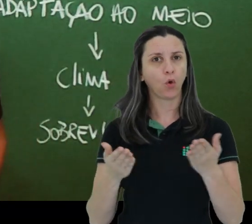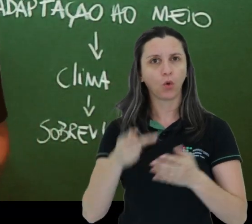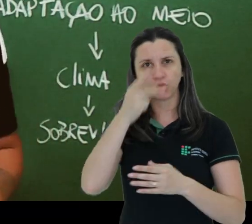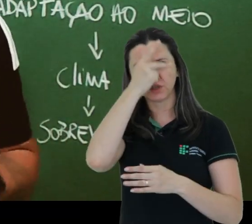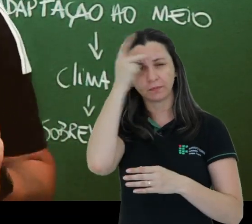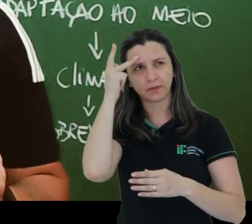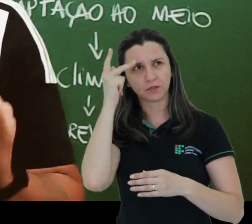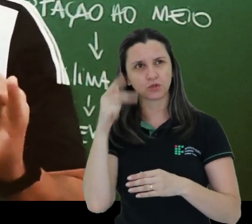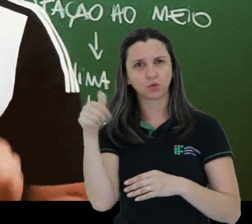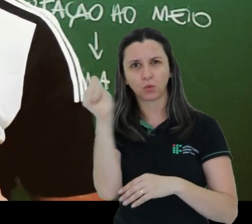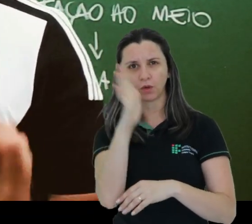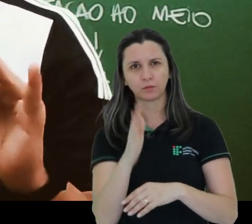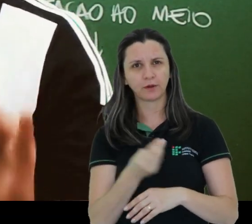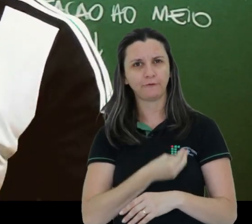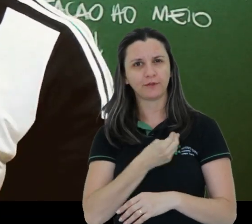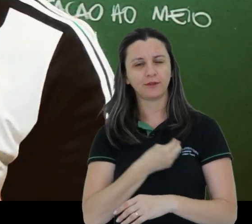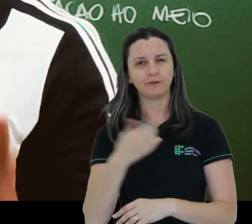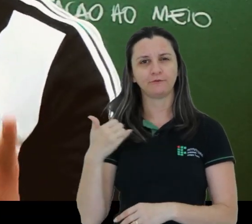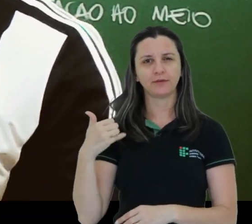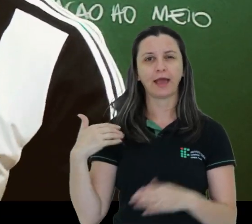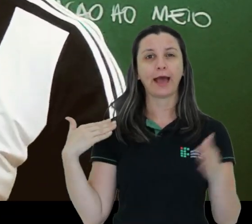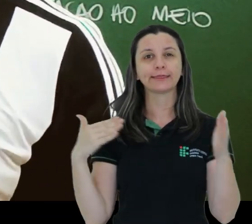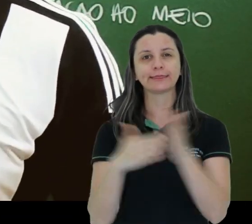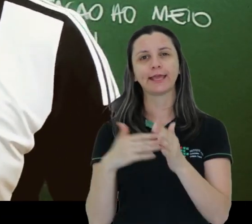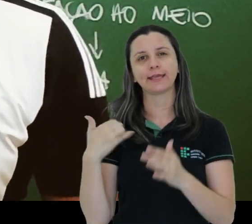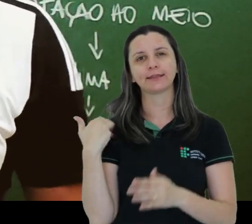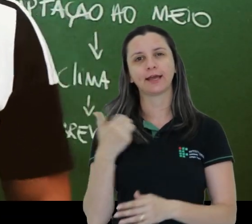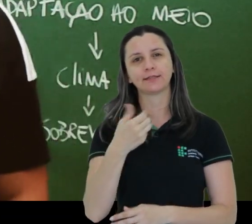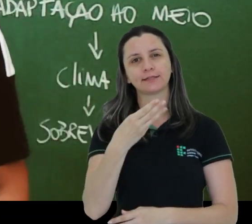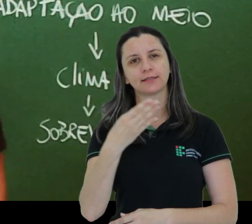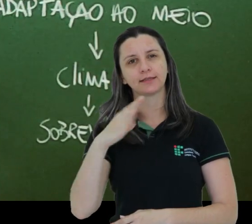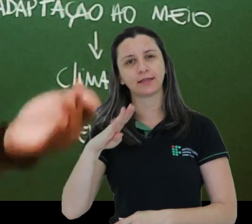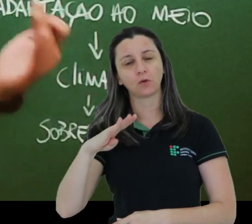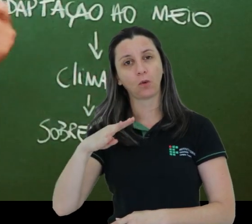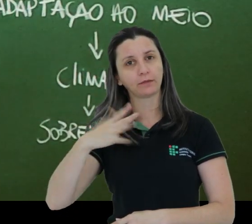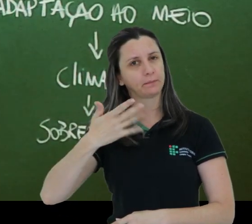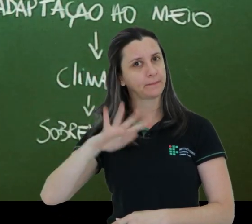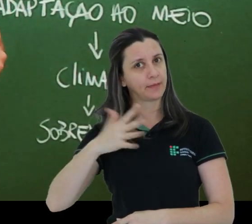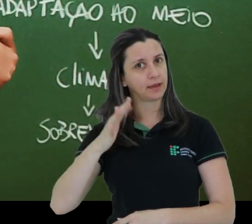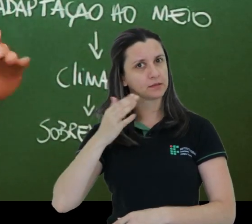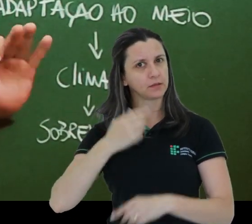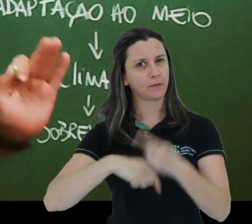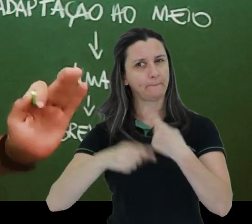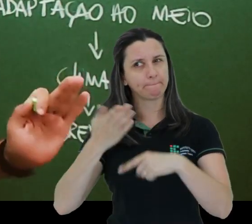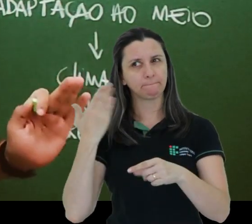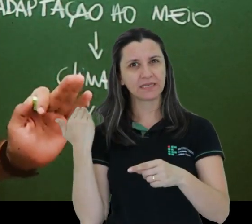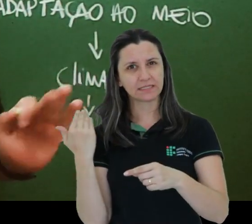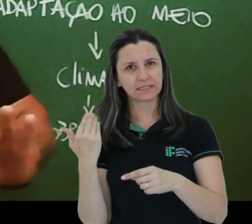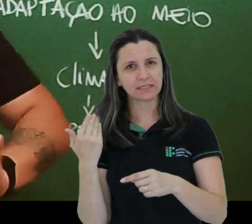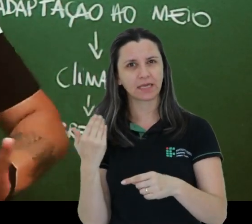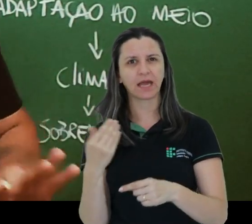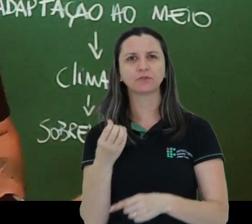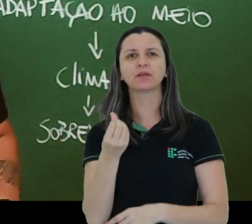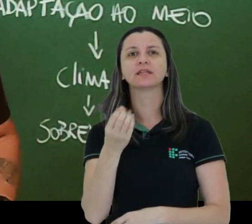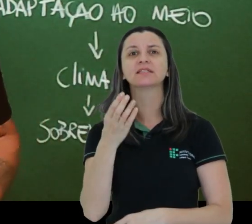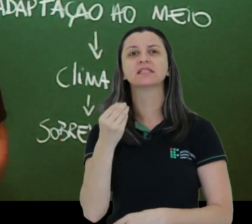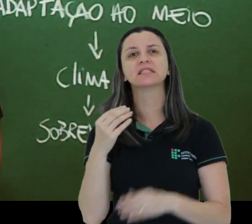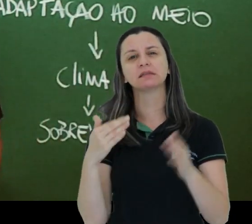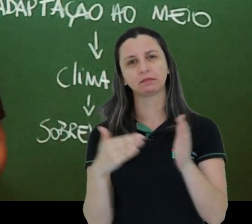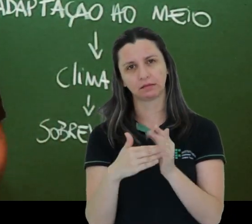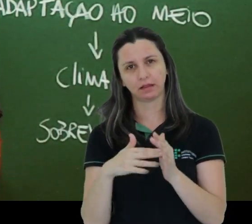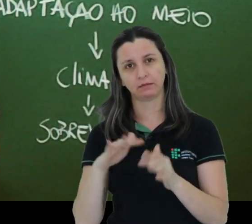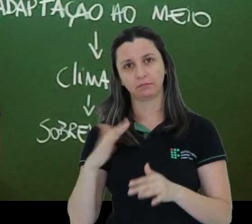Hoje o brasileiro vive em média 74 anos. No passado, a nossa expectativa era menor